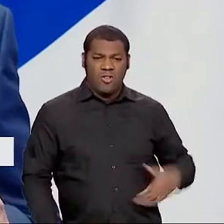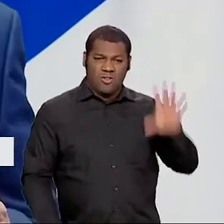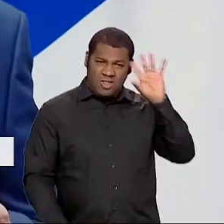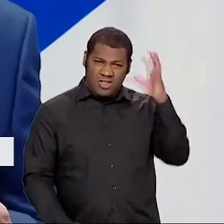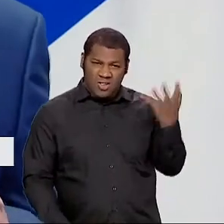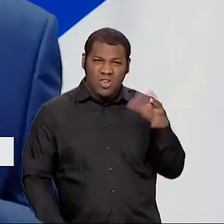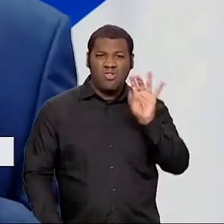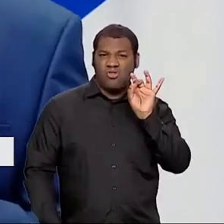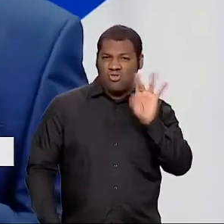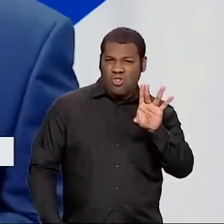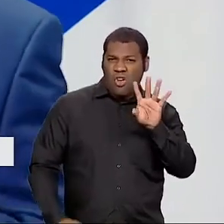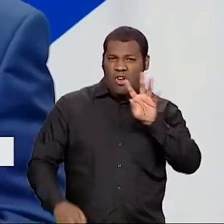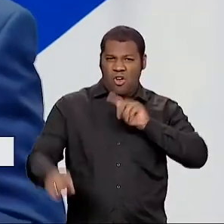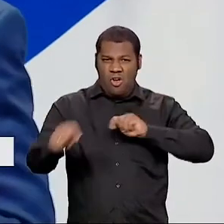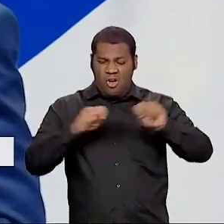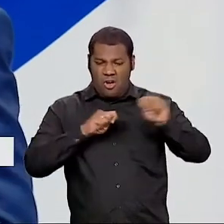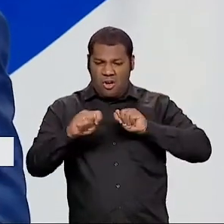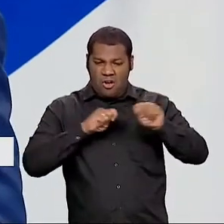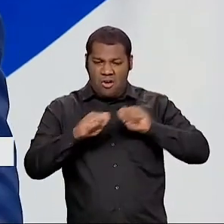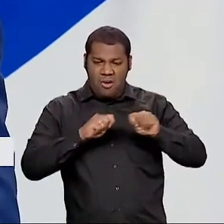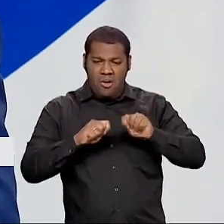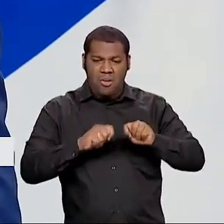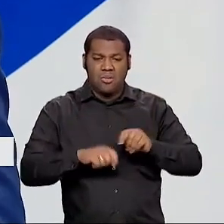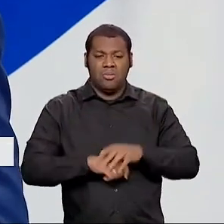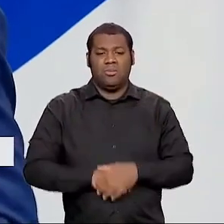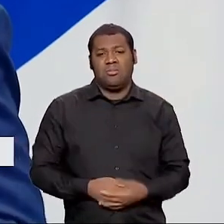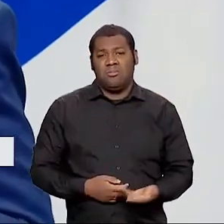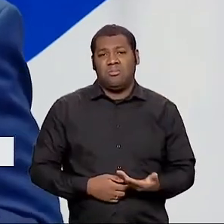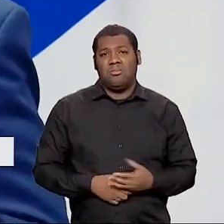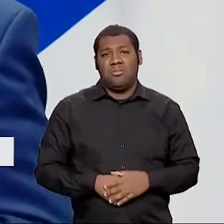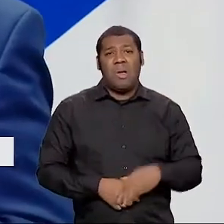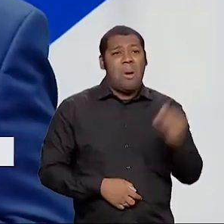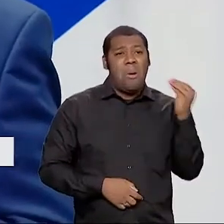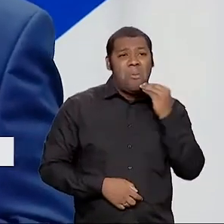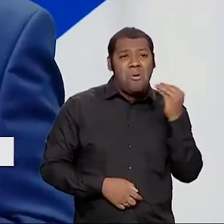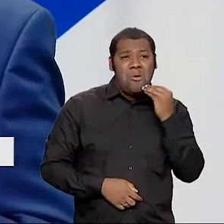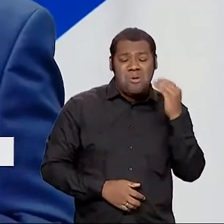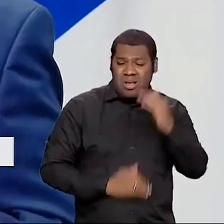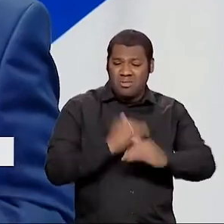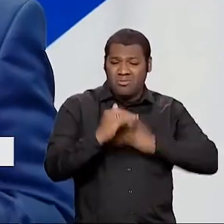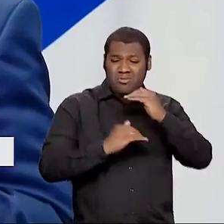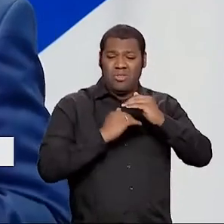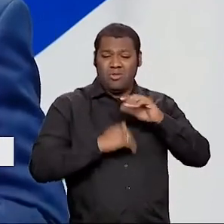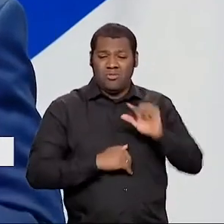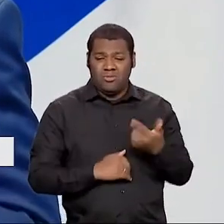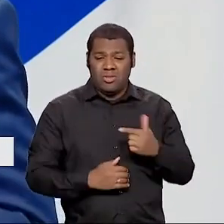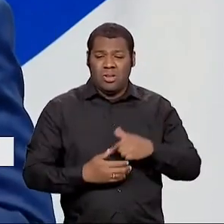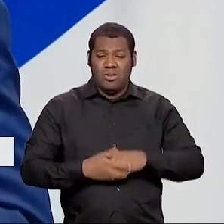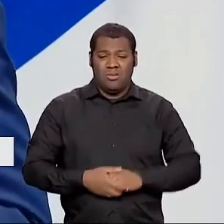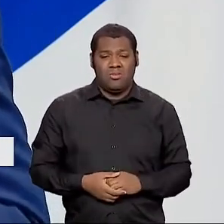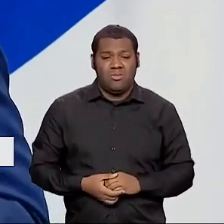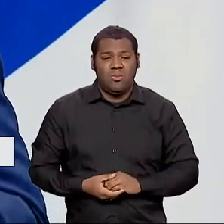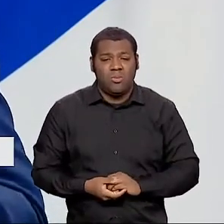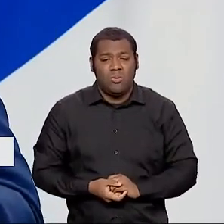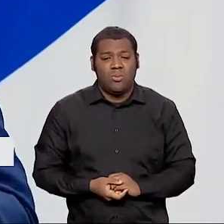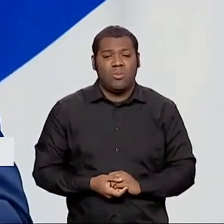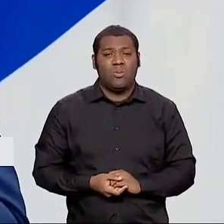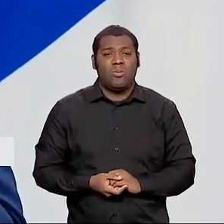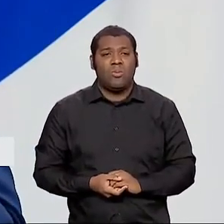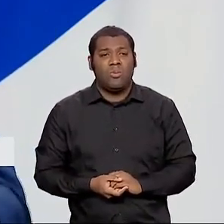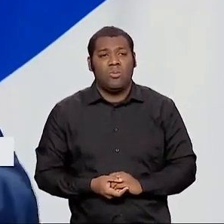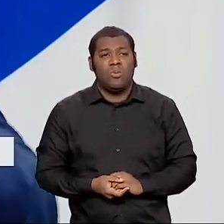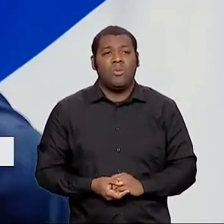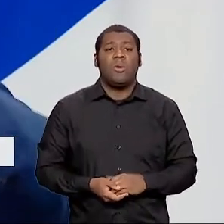essa governança global, a gente tem pouca chance de ver as coisas acontecer. Pelo simples fato. Você faz